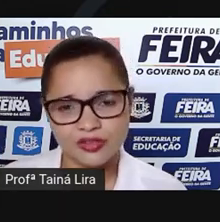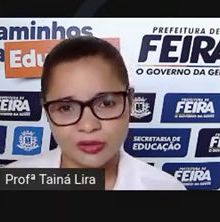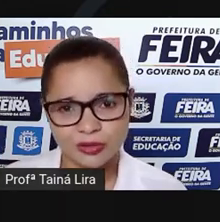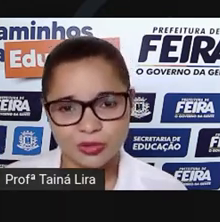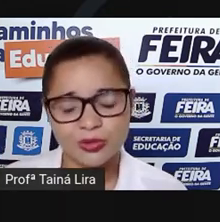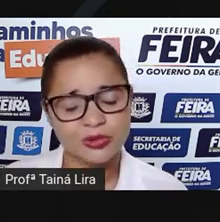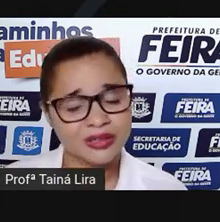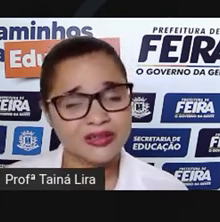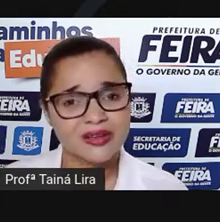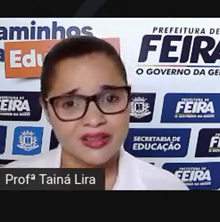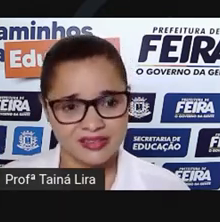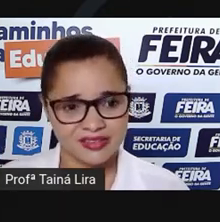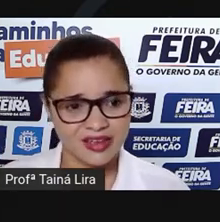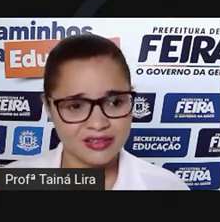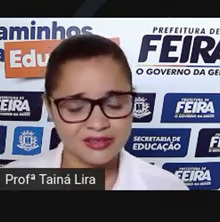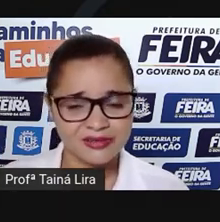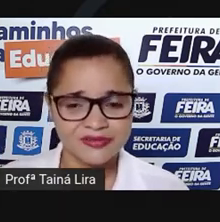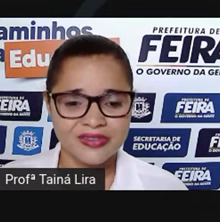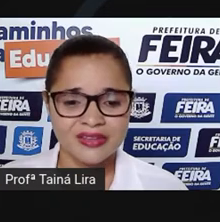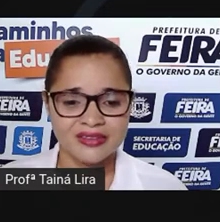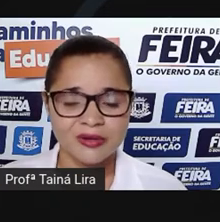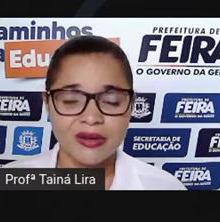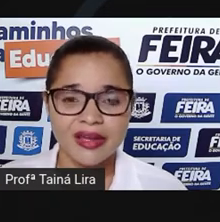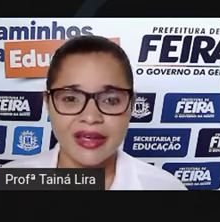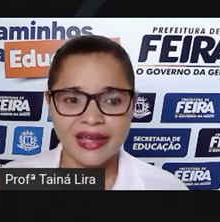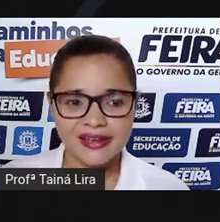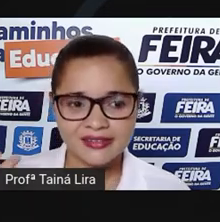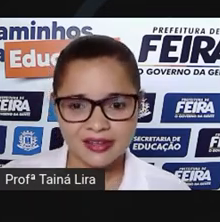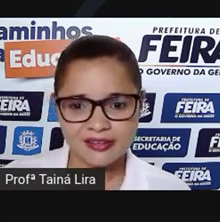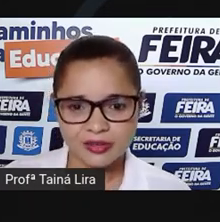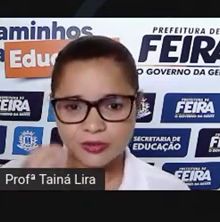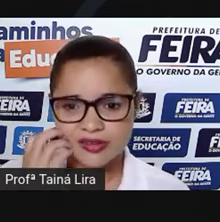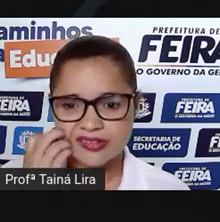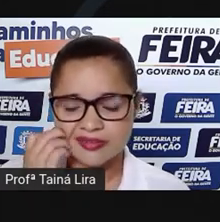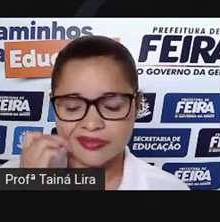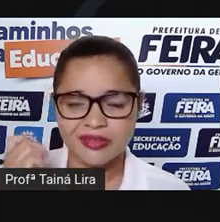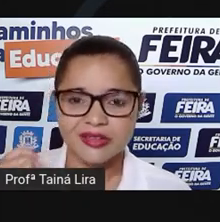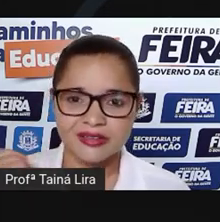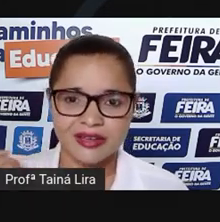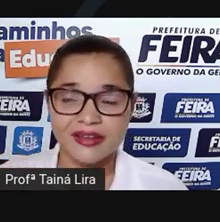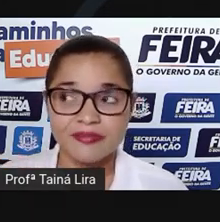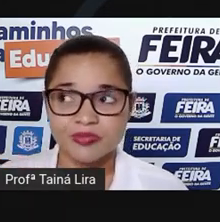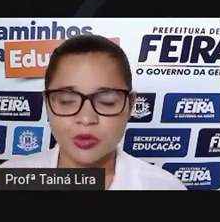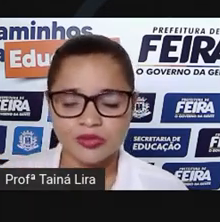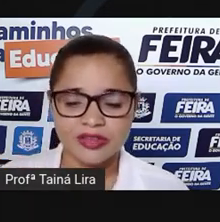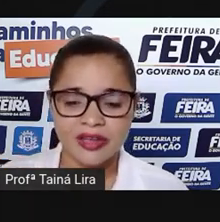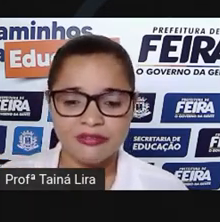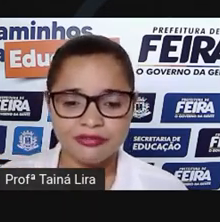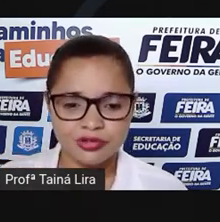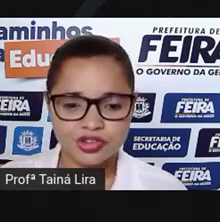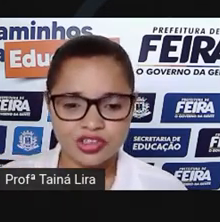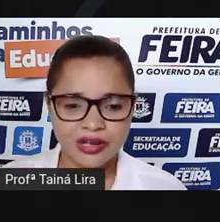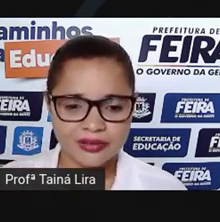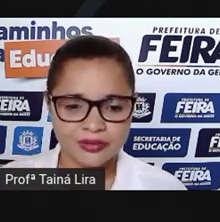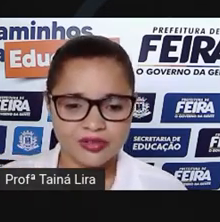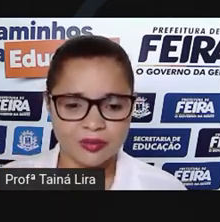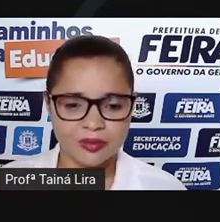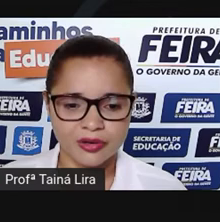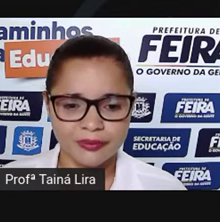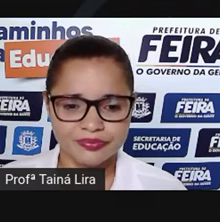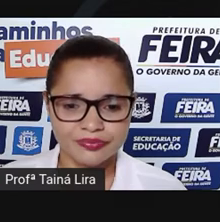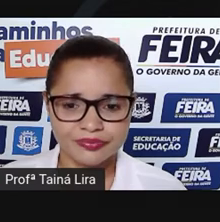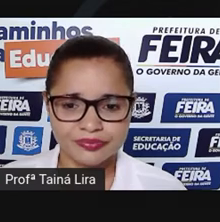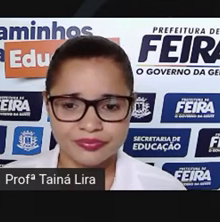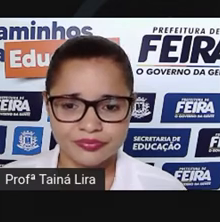sobre a nossa cultura certo Então essa é a situação né dos refugiados